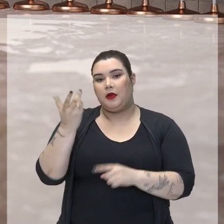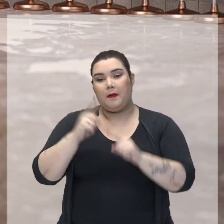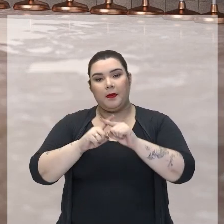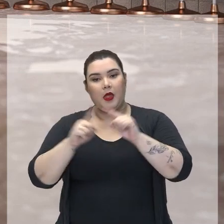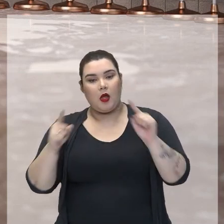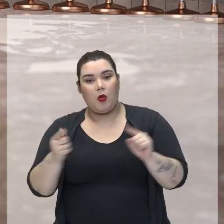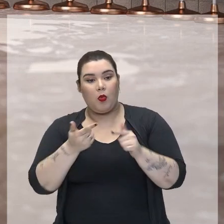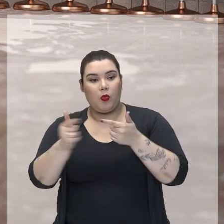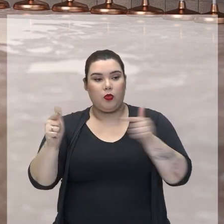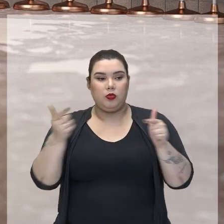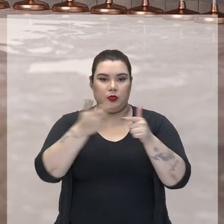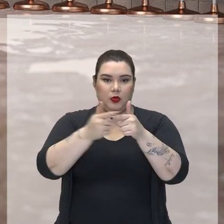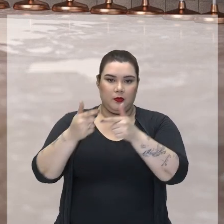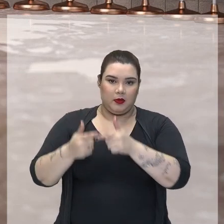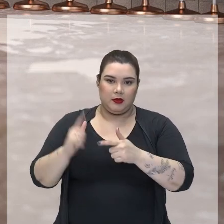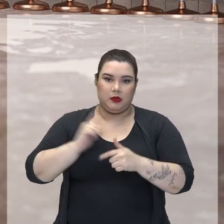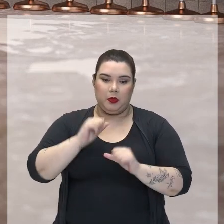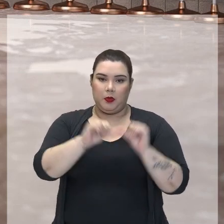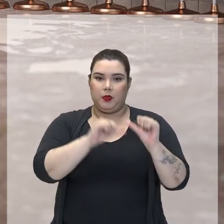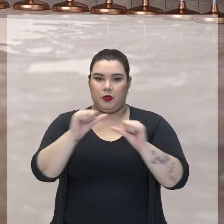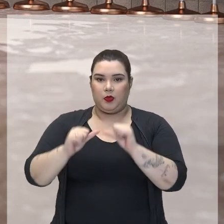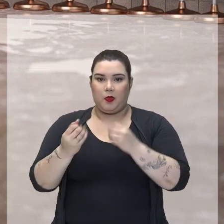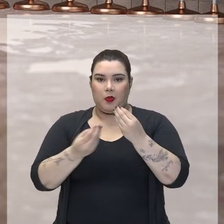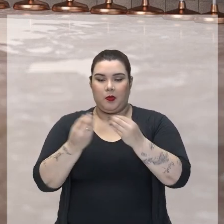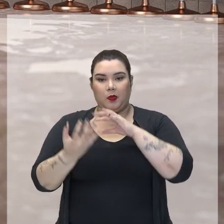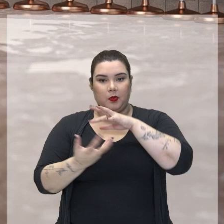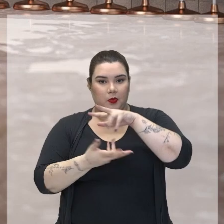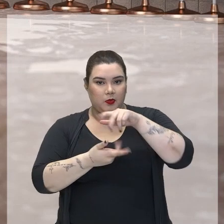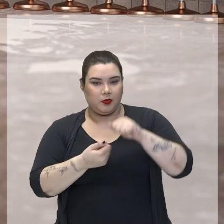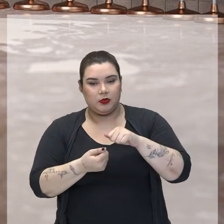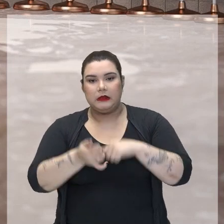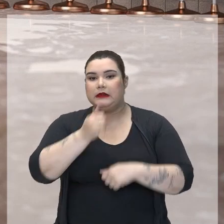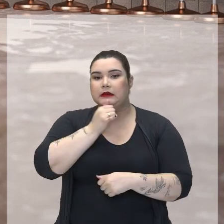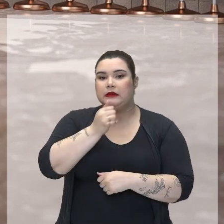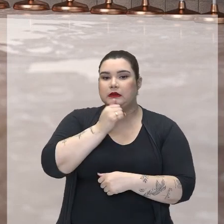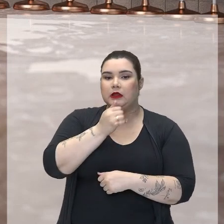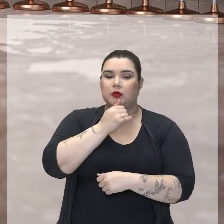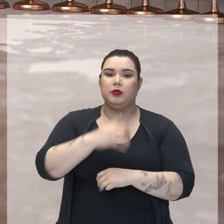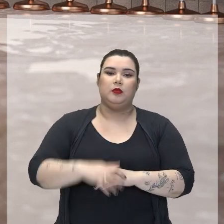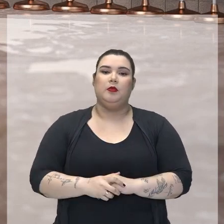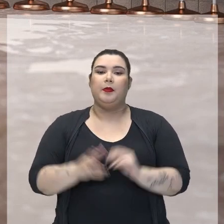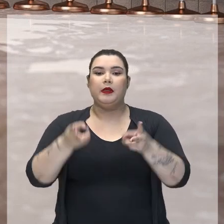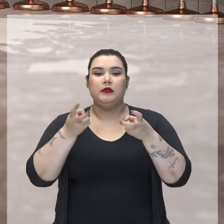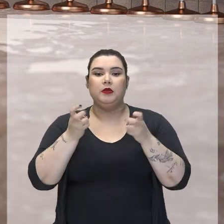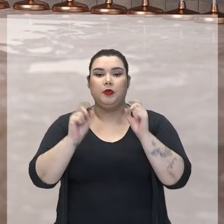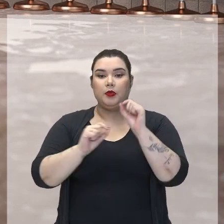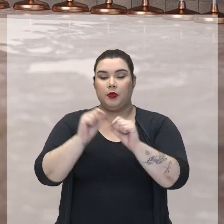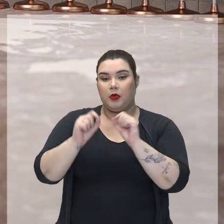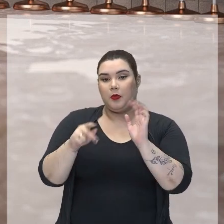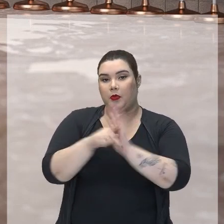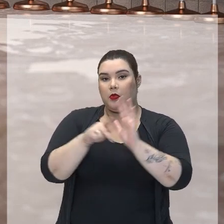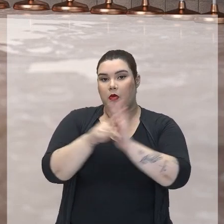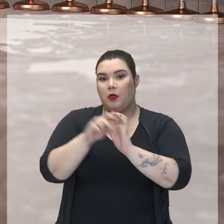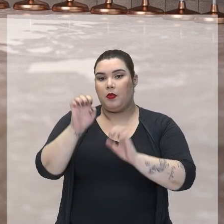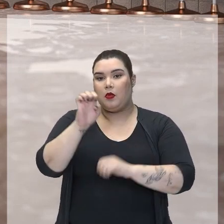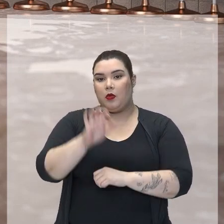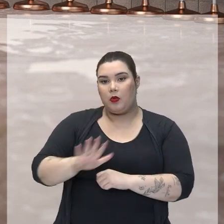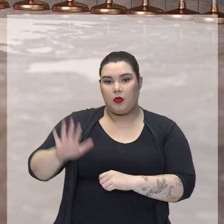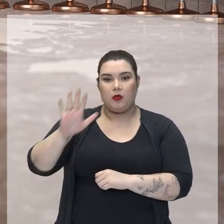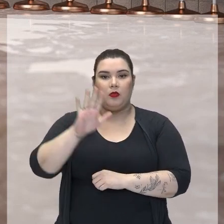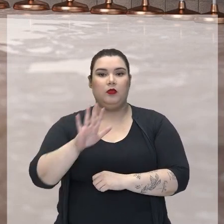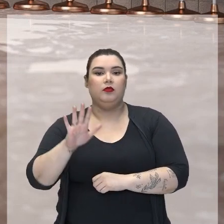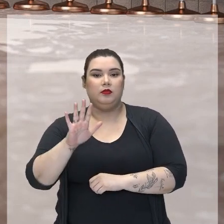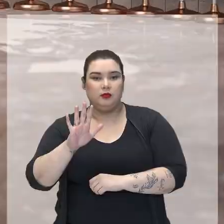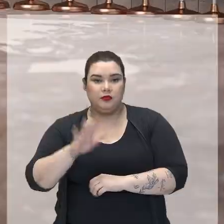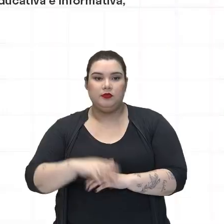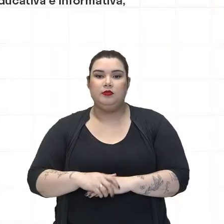conflitos acabaram mudando a configuração do mundo. Como, por exemplo, também a gente pode ver a questão da Europa, por exemplo. Vamos dar uma olhada nesse mapa